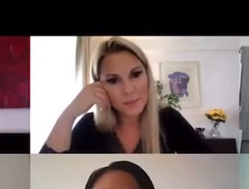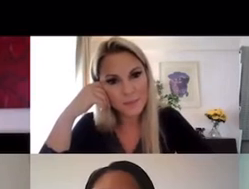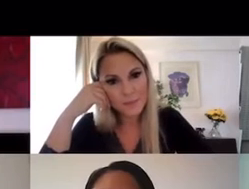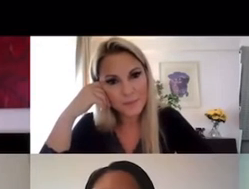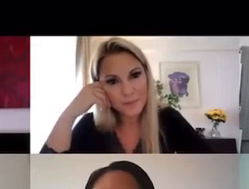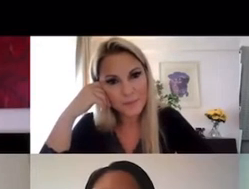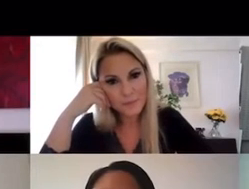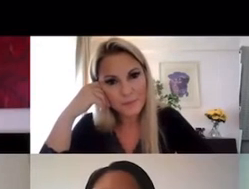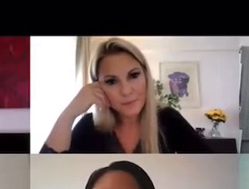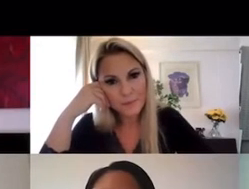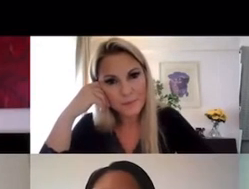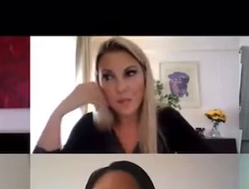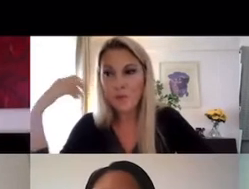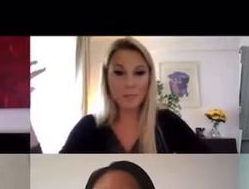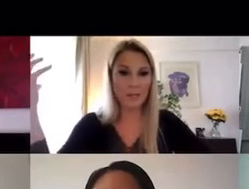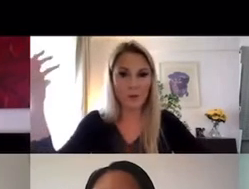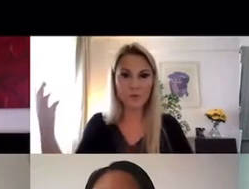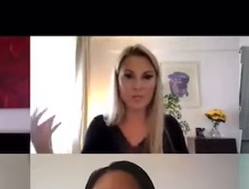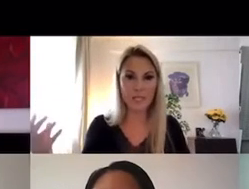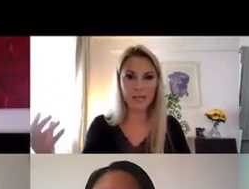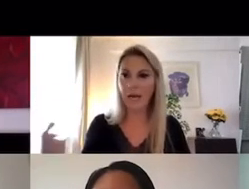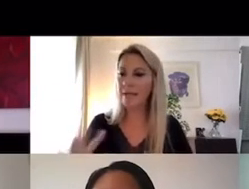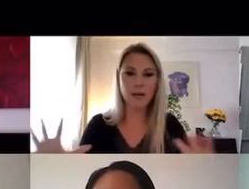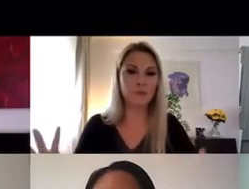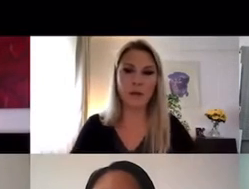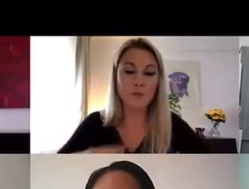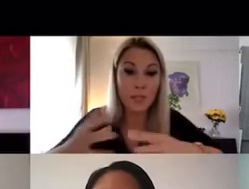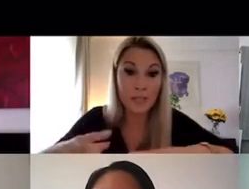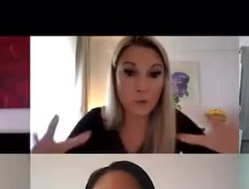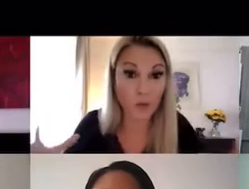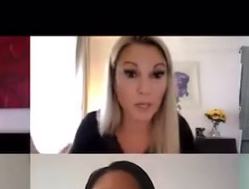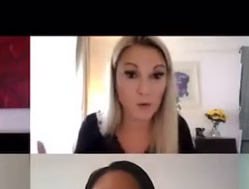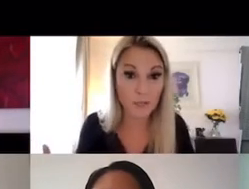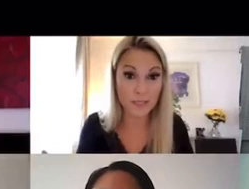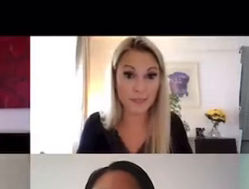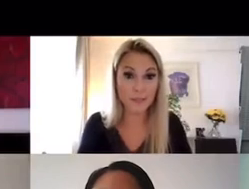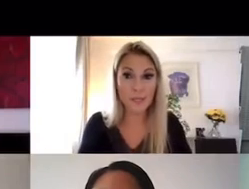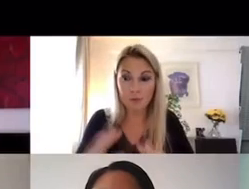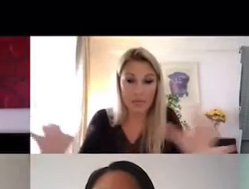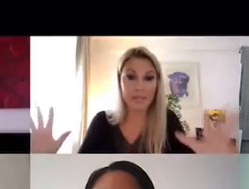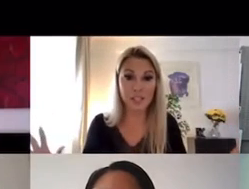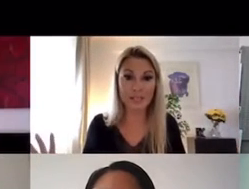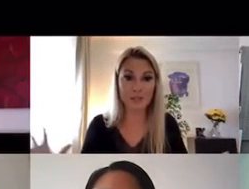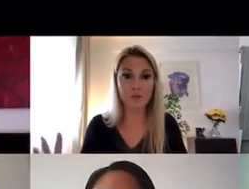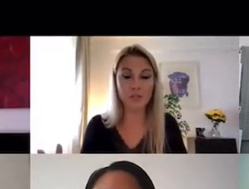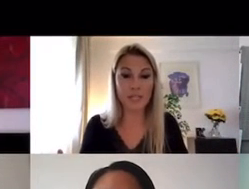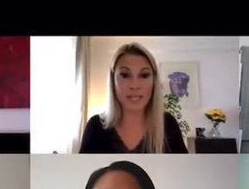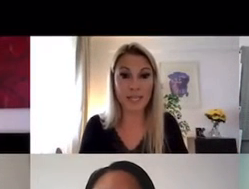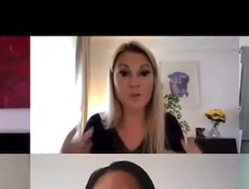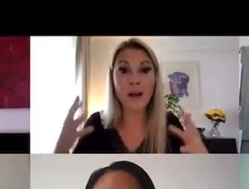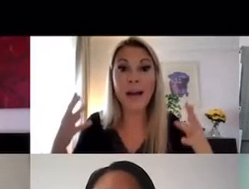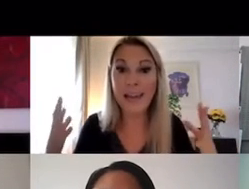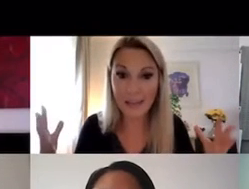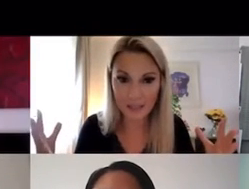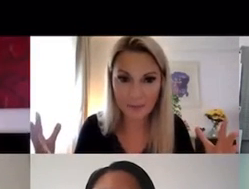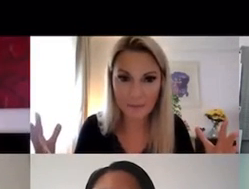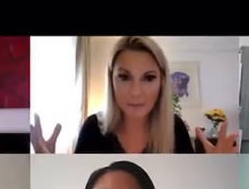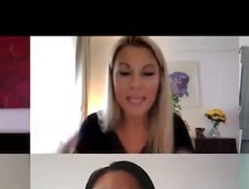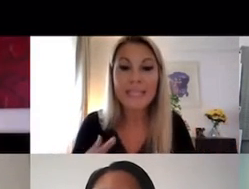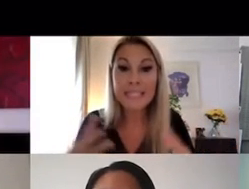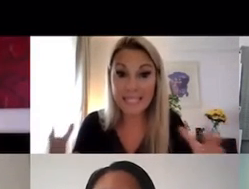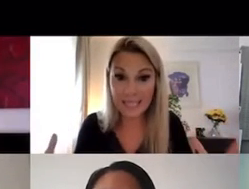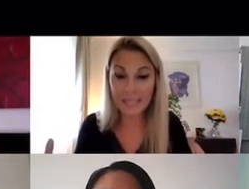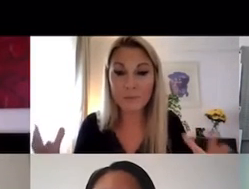venda? Eu vou perder a oportunidade? Ai, não, não. Eu vou andar com a Dona Rosa, mostrar-lhe as casas todas que ela quer. Não vá